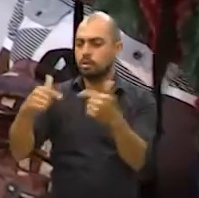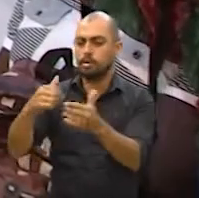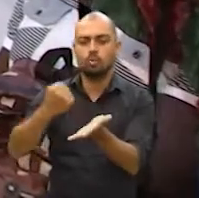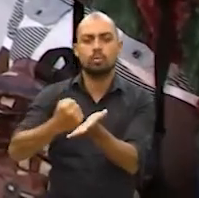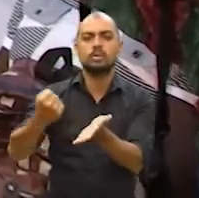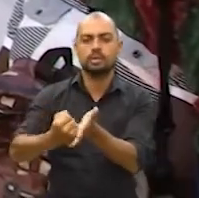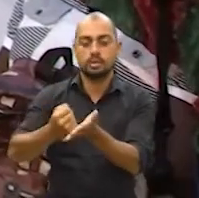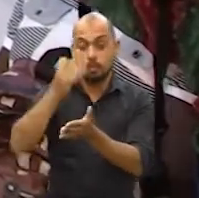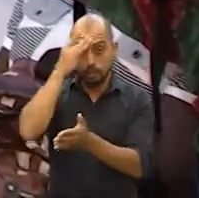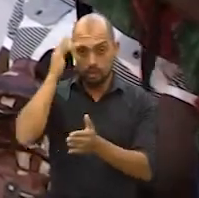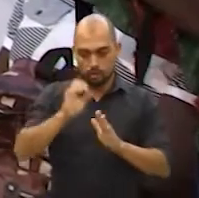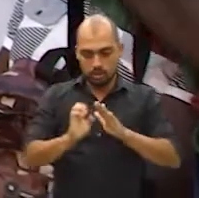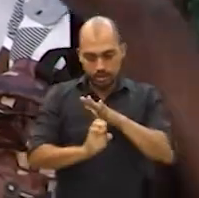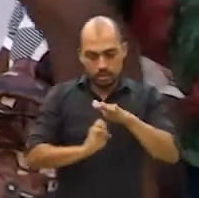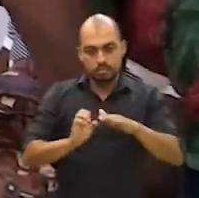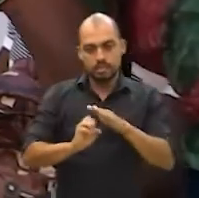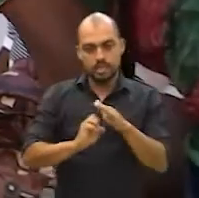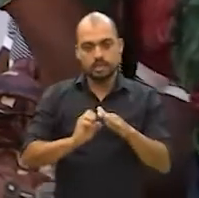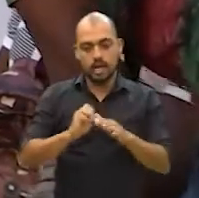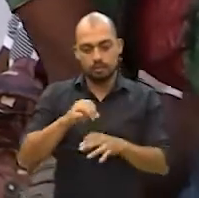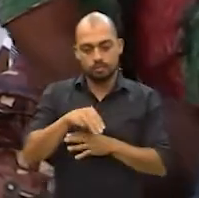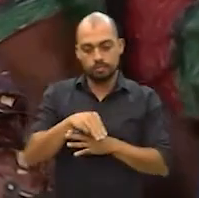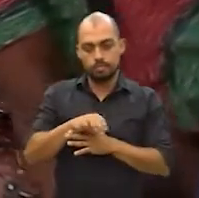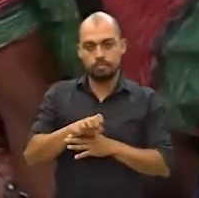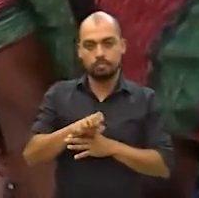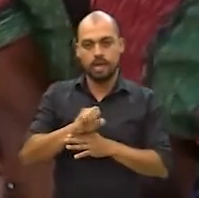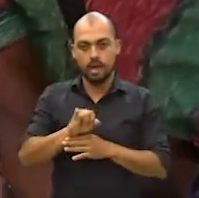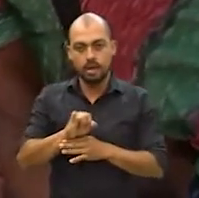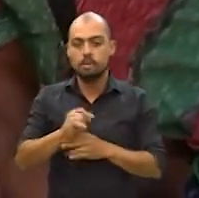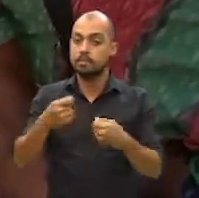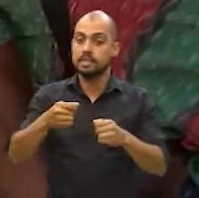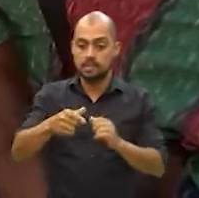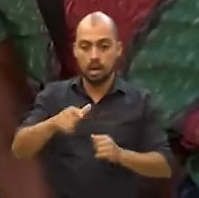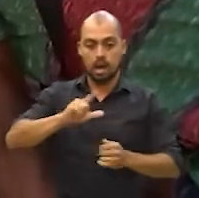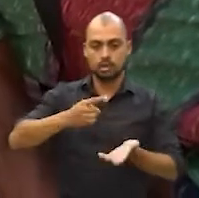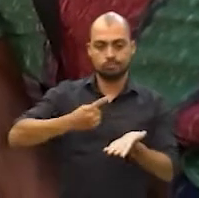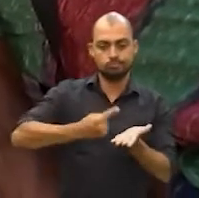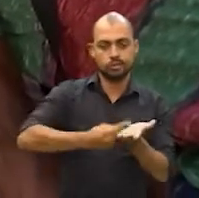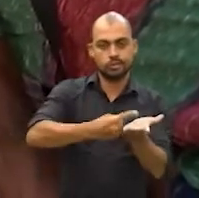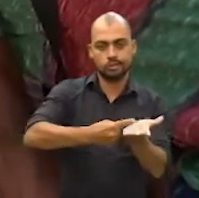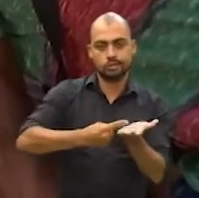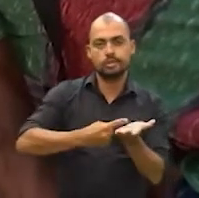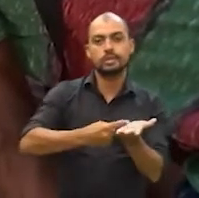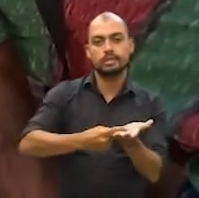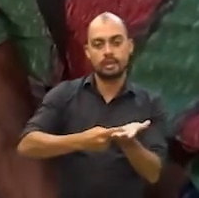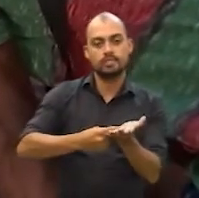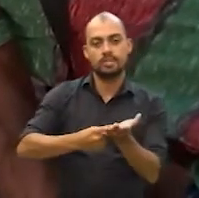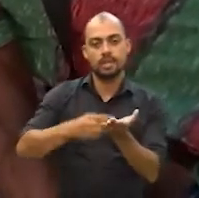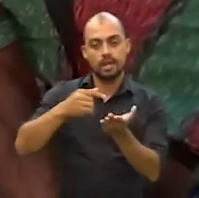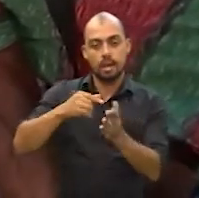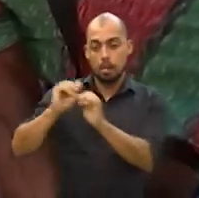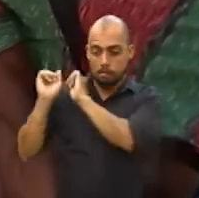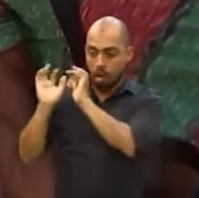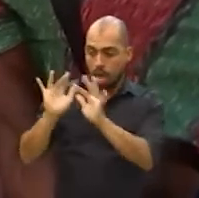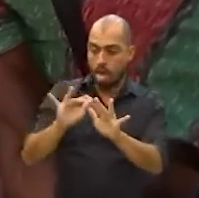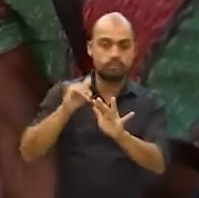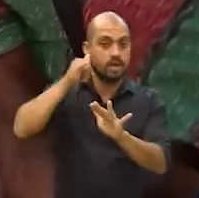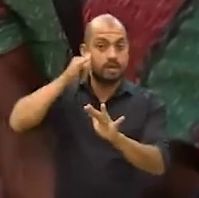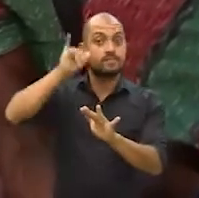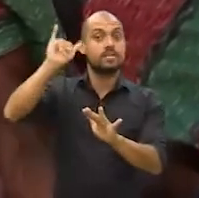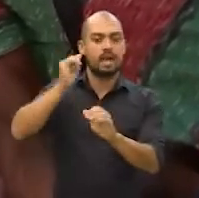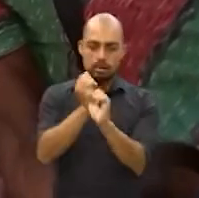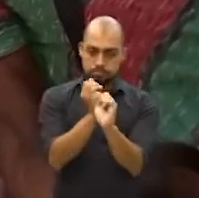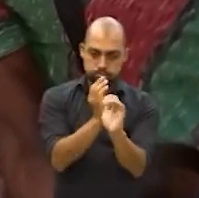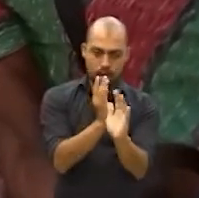obra e ao microempreendedor individual, através do agendamento, né? Então, para evitar aglomerações e